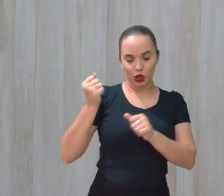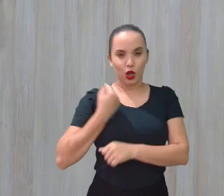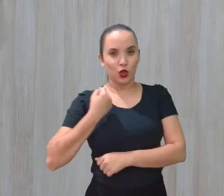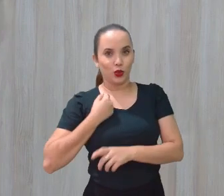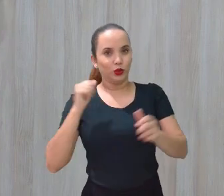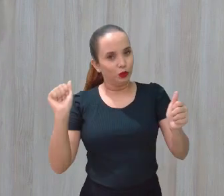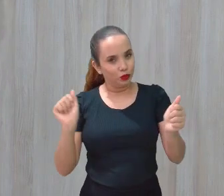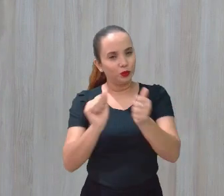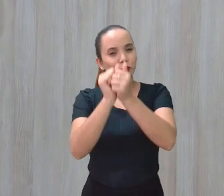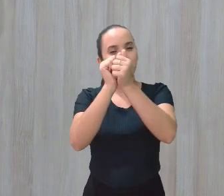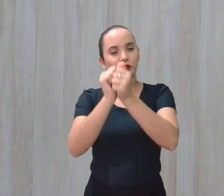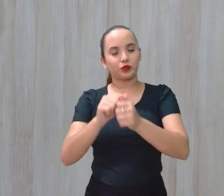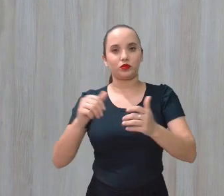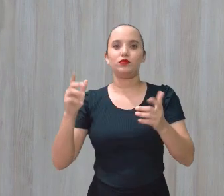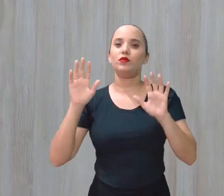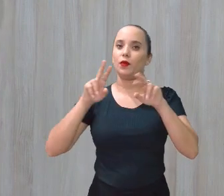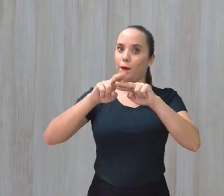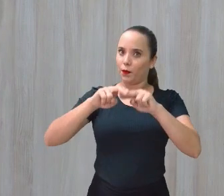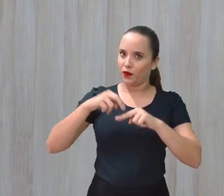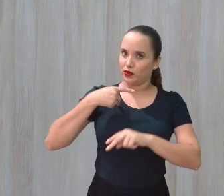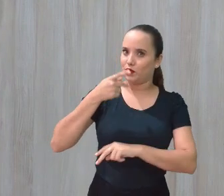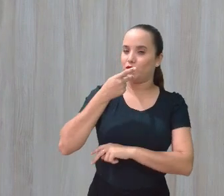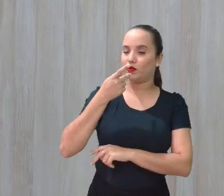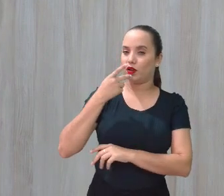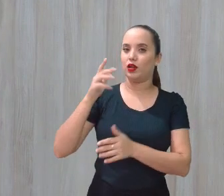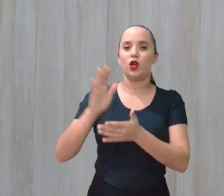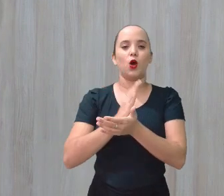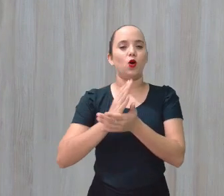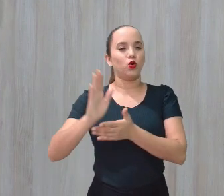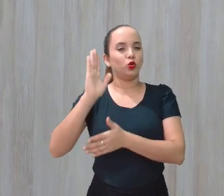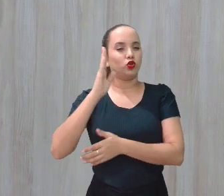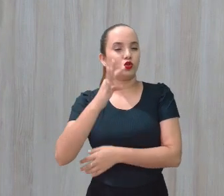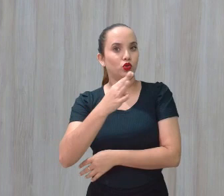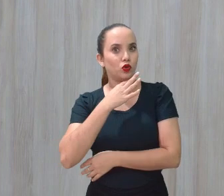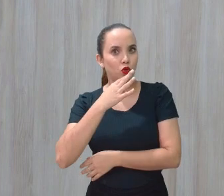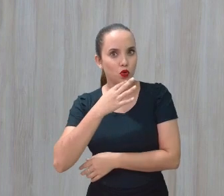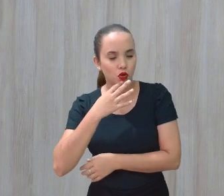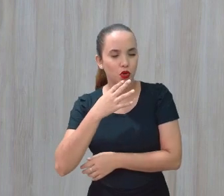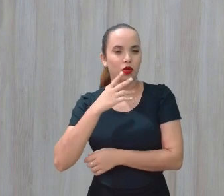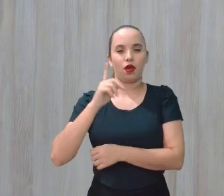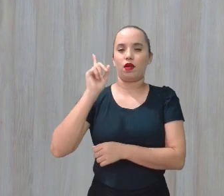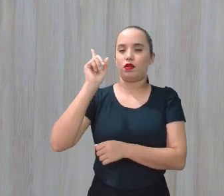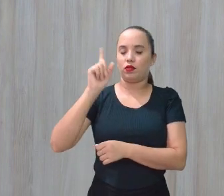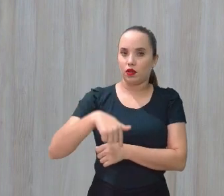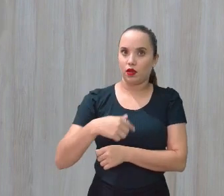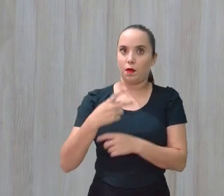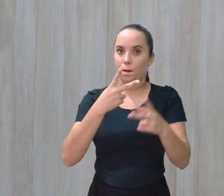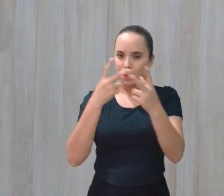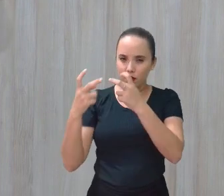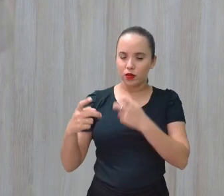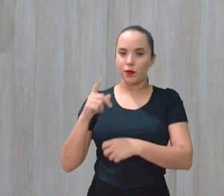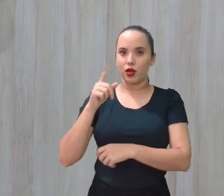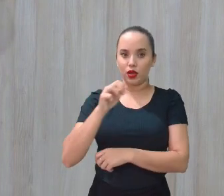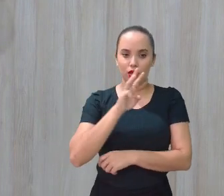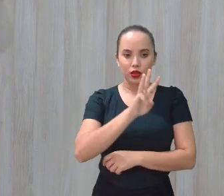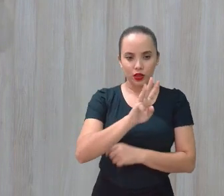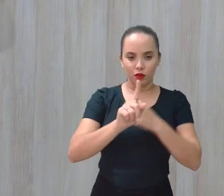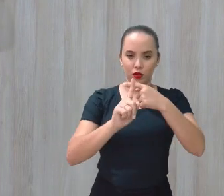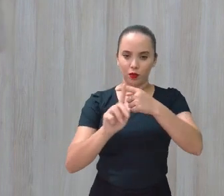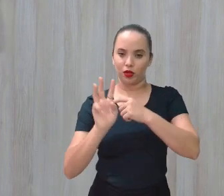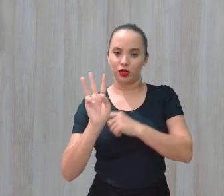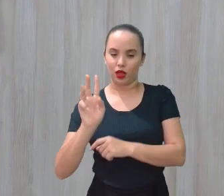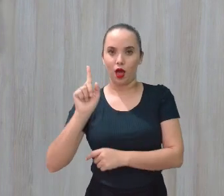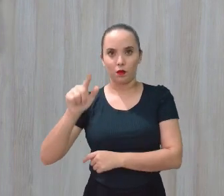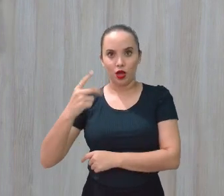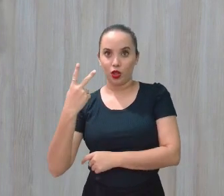já conhecem um pouco mais, se conseguir perceber que W mais W é 2W, sem problema nenhum. Mas